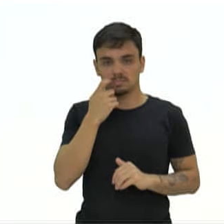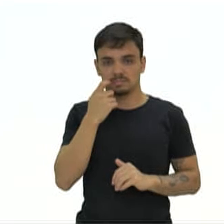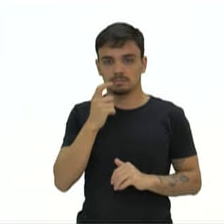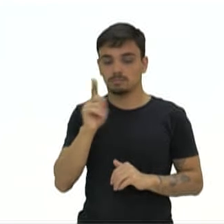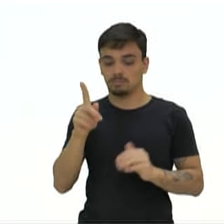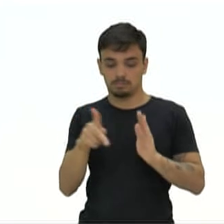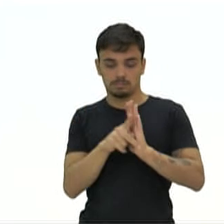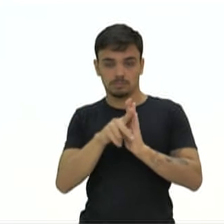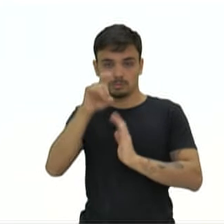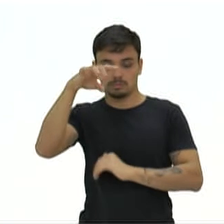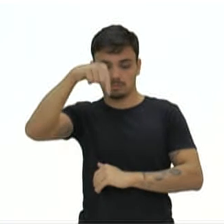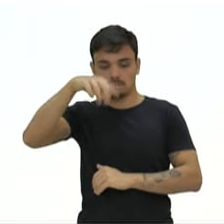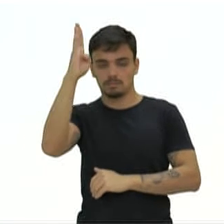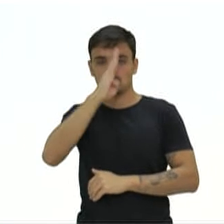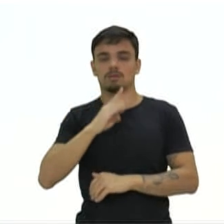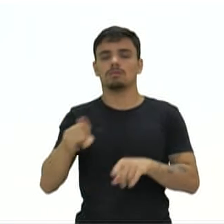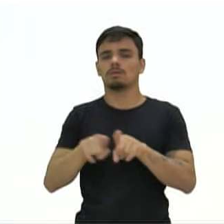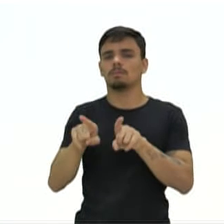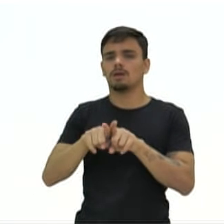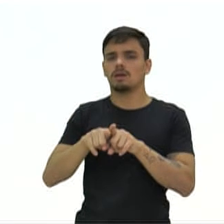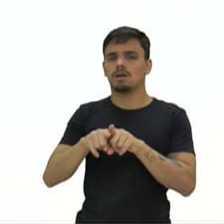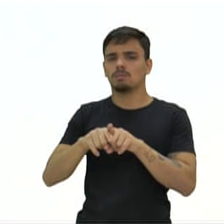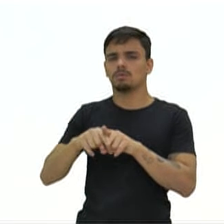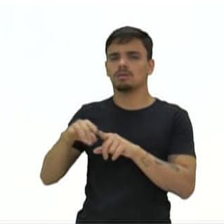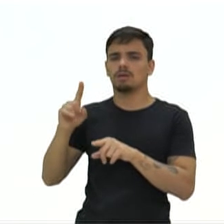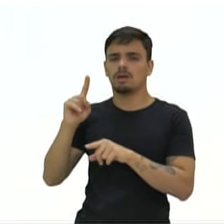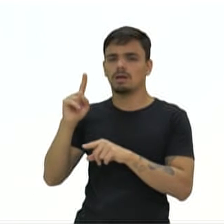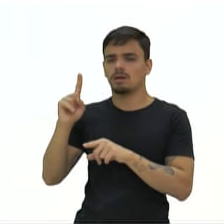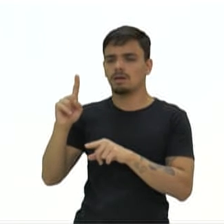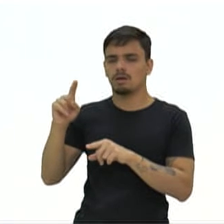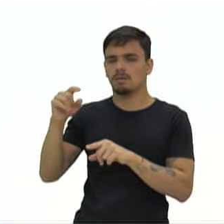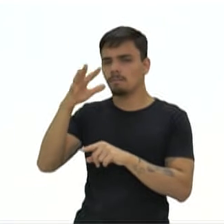Brasil. Ele vem lá do Mato Grosso, passando por São Paulo,